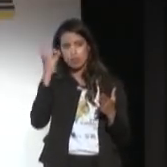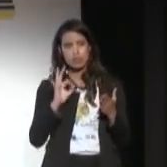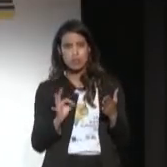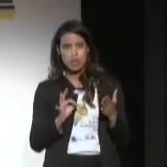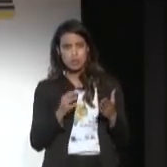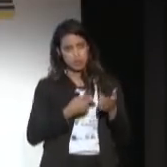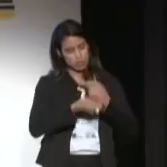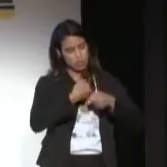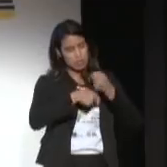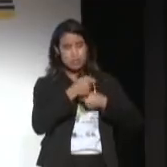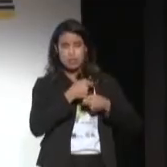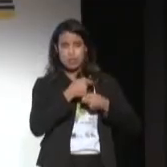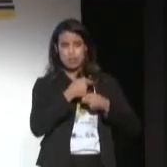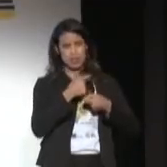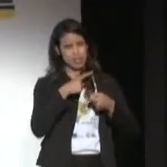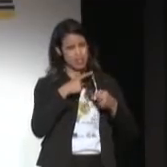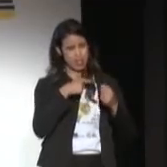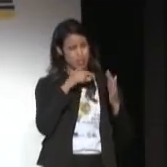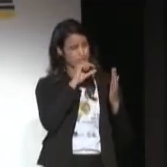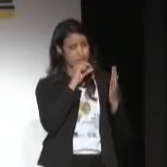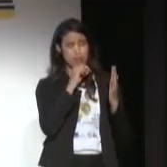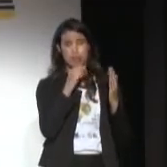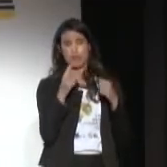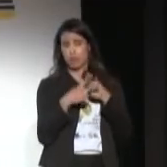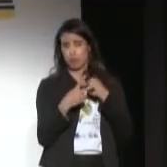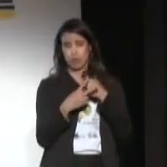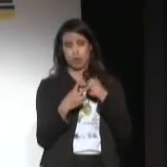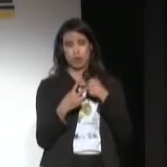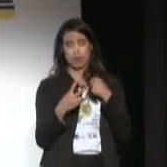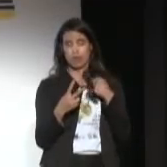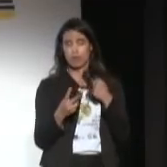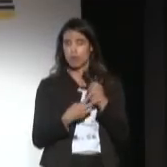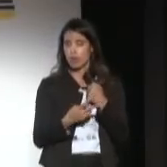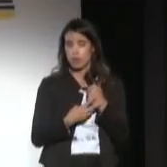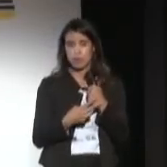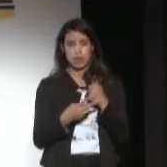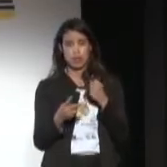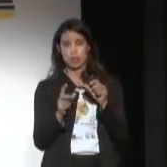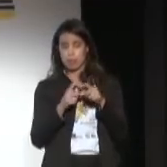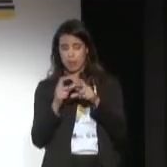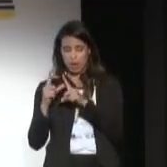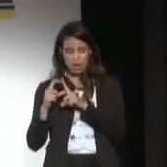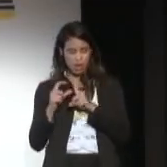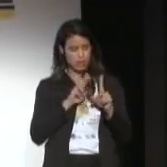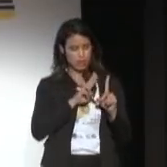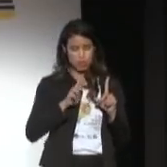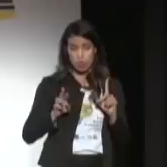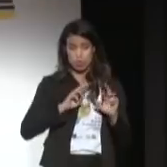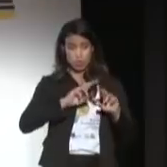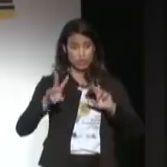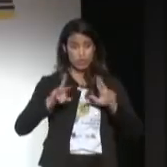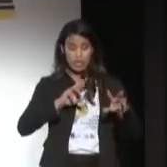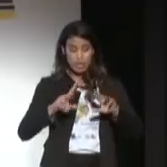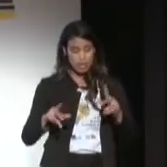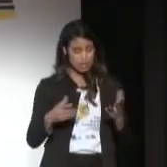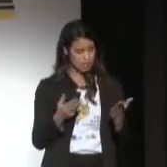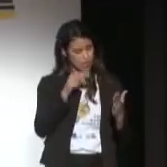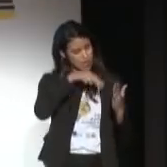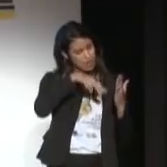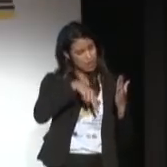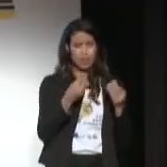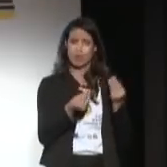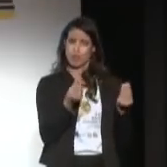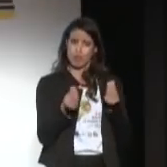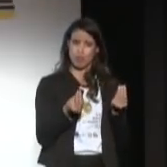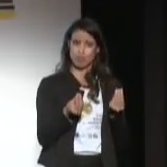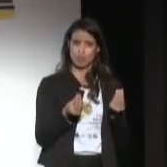educação fiscal, que tem um vocabulário também riquíssimo, que tem nomes e siglas, ler sobre isso. Como é que se faz a leitura disso